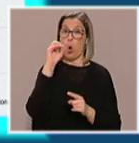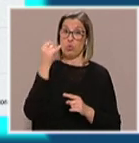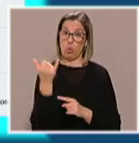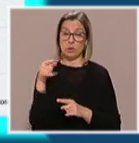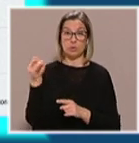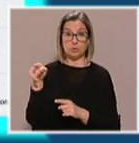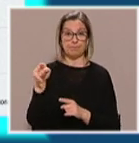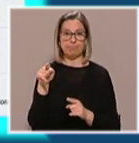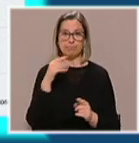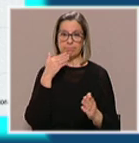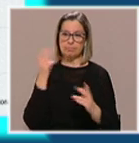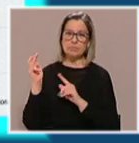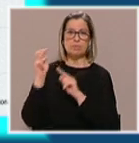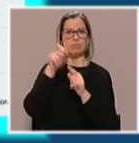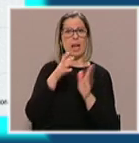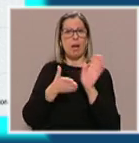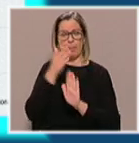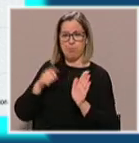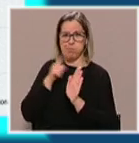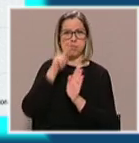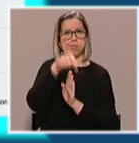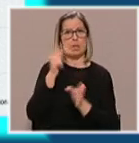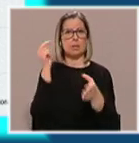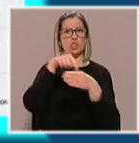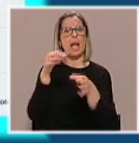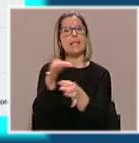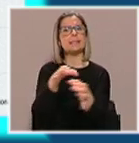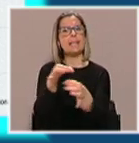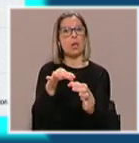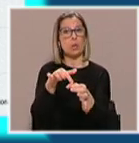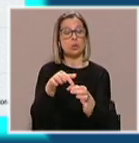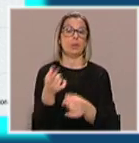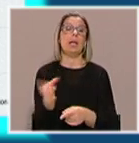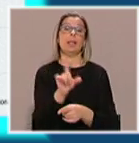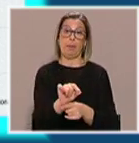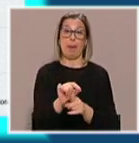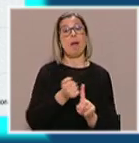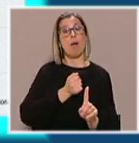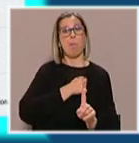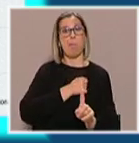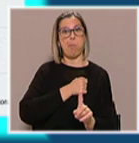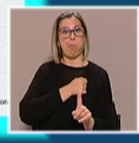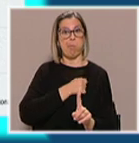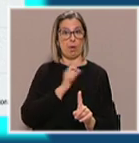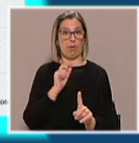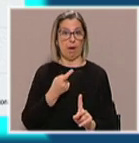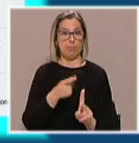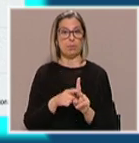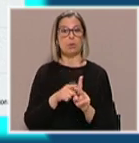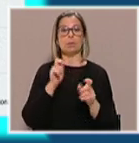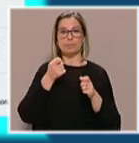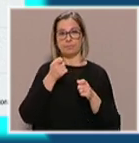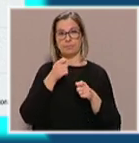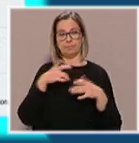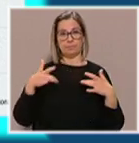curto espaço de tempo, o que explica a aceleração do batimento cardíaco e a dilatação dos